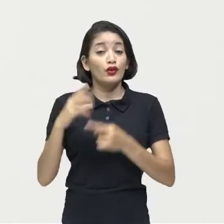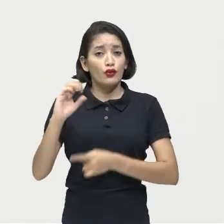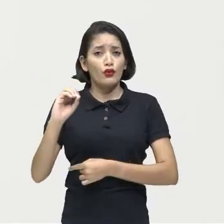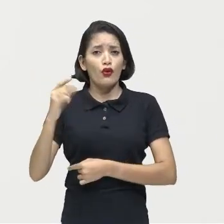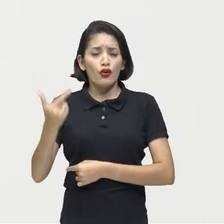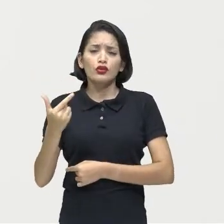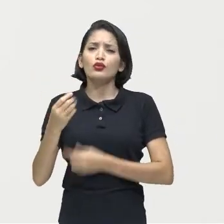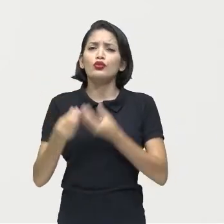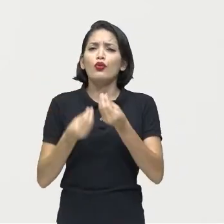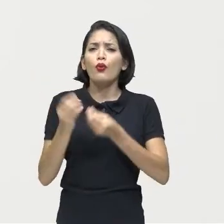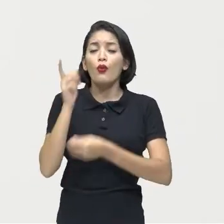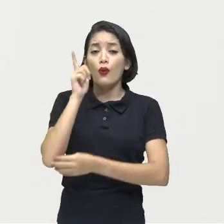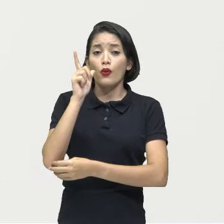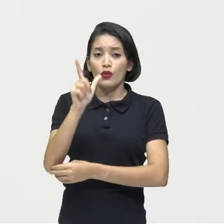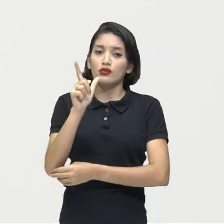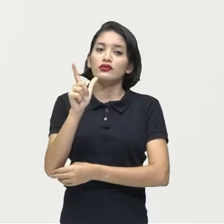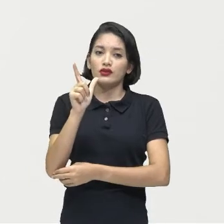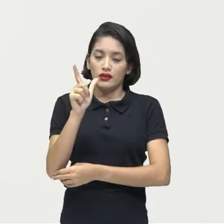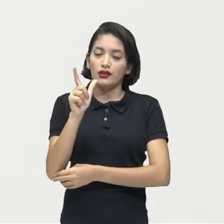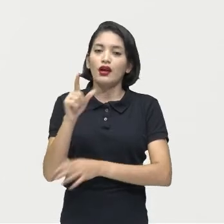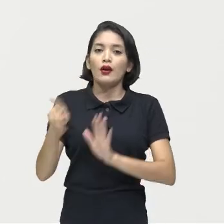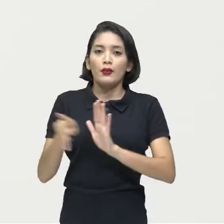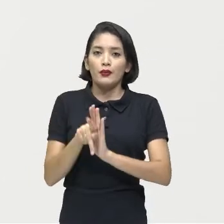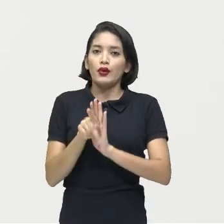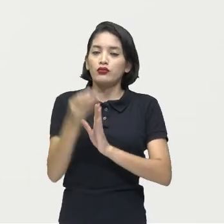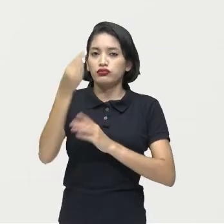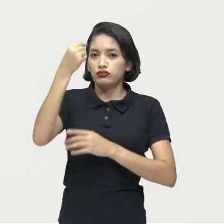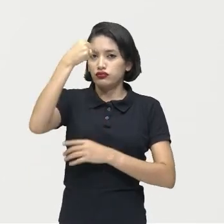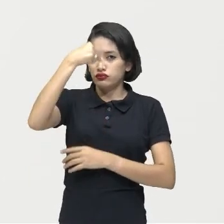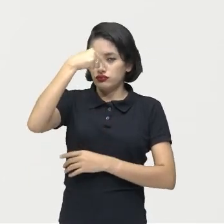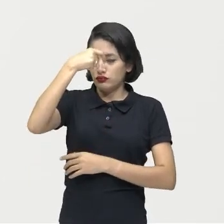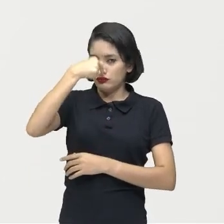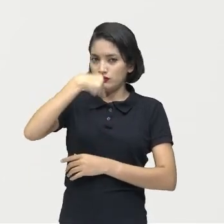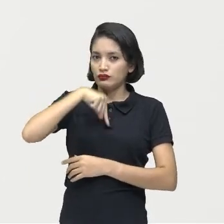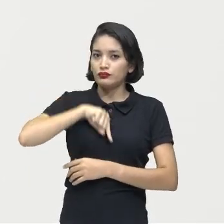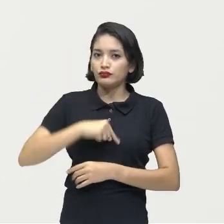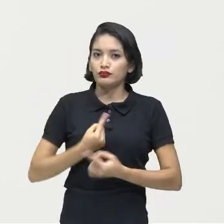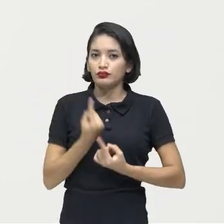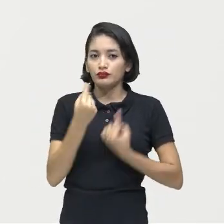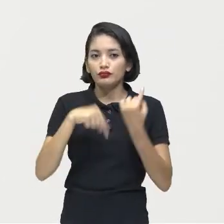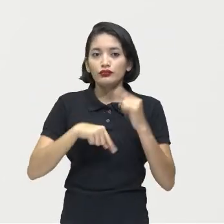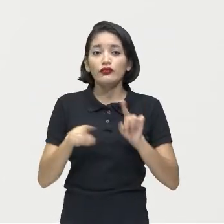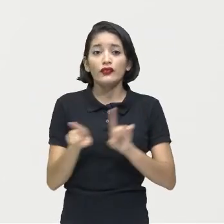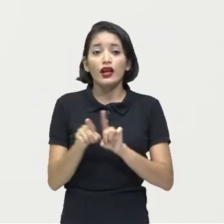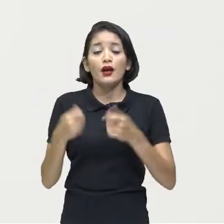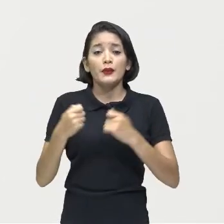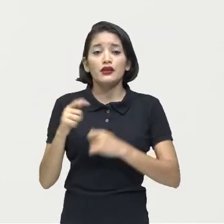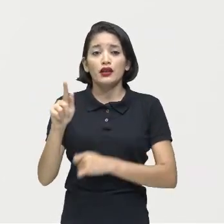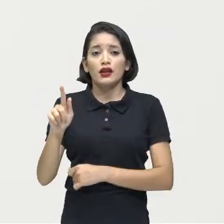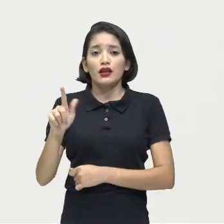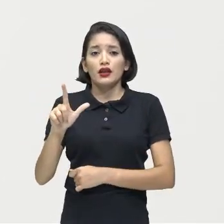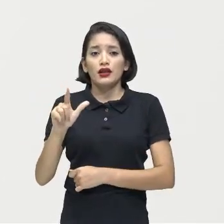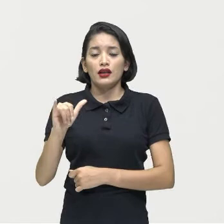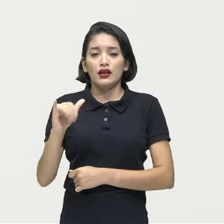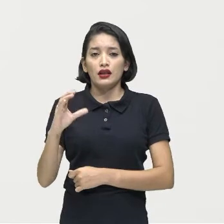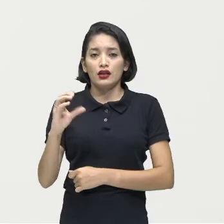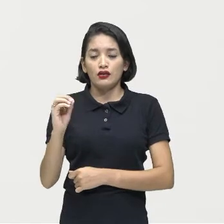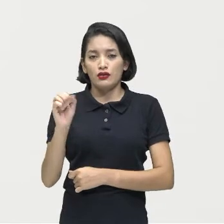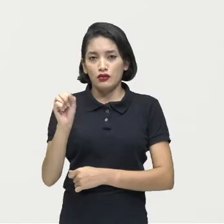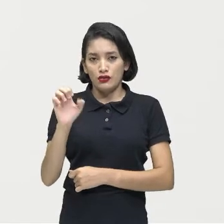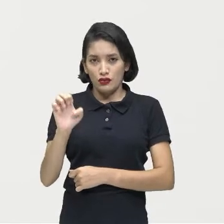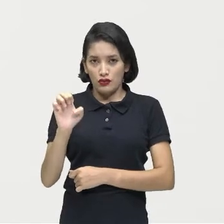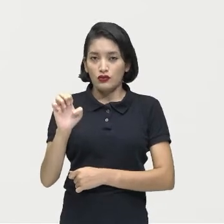vou capturar através do sistema respiratório. Eu preciso também da glicose, né? A glicose que eu